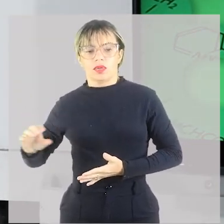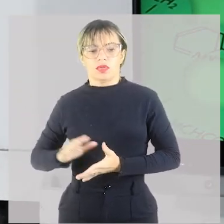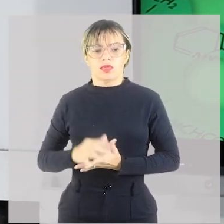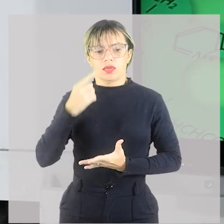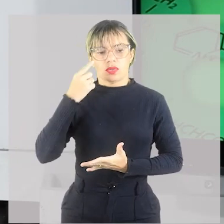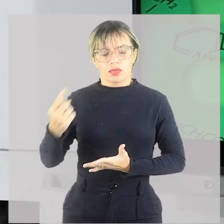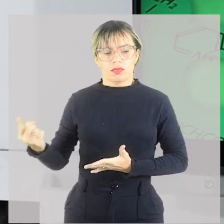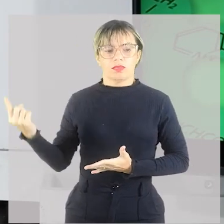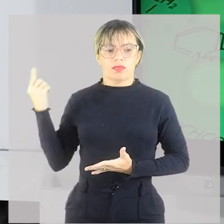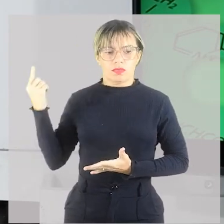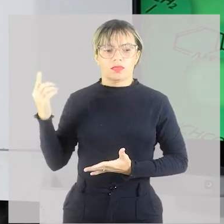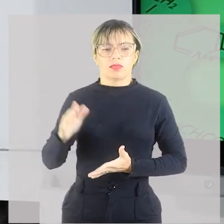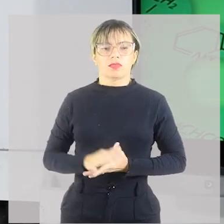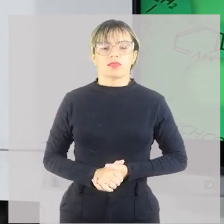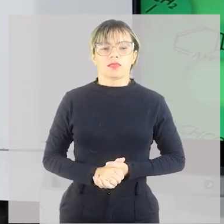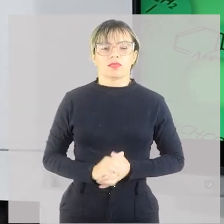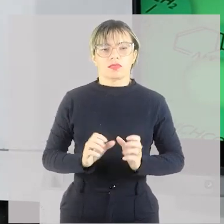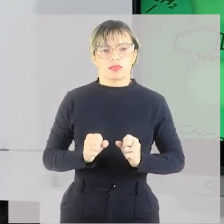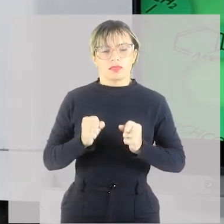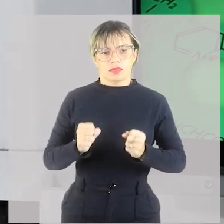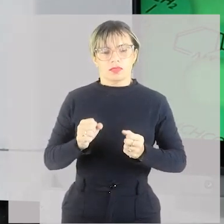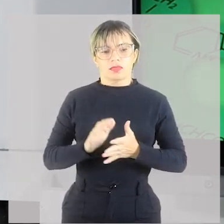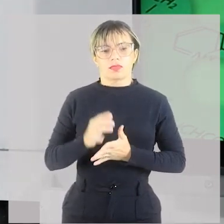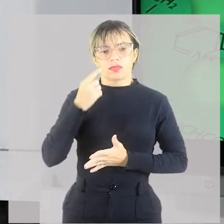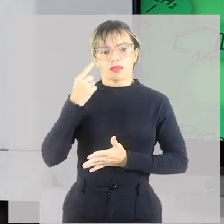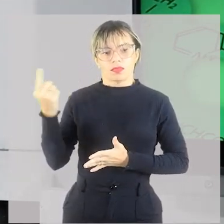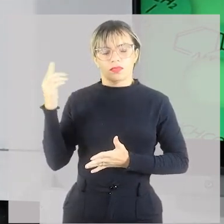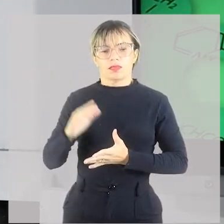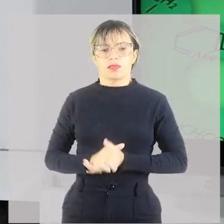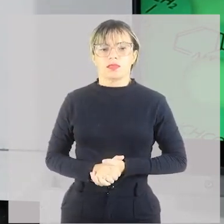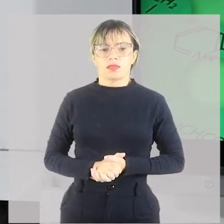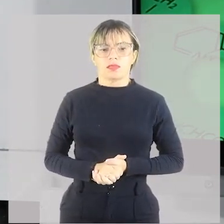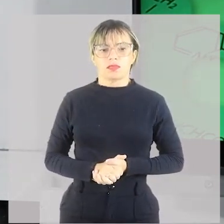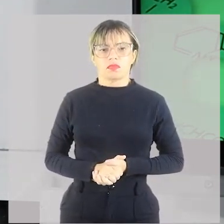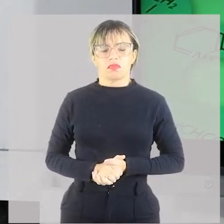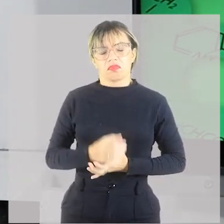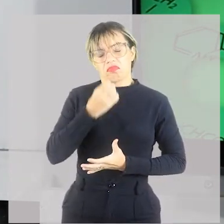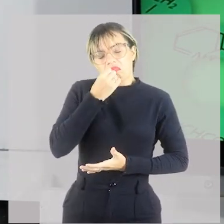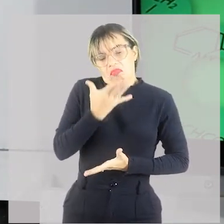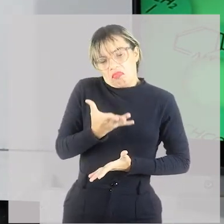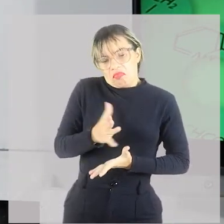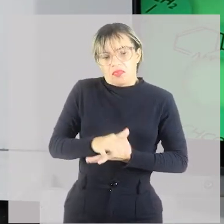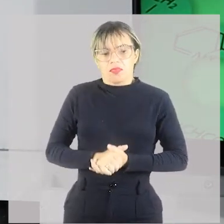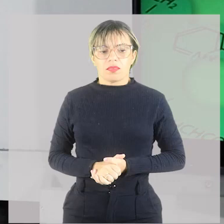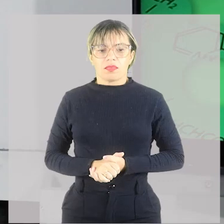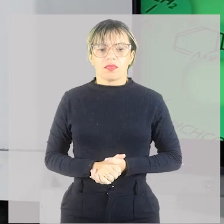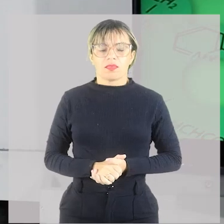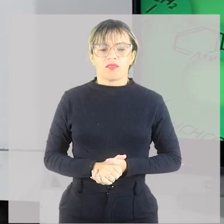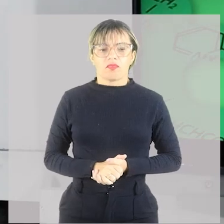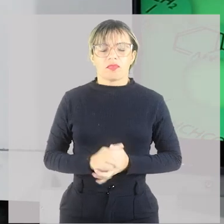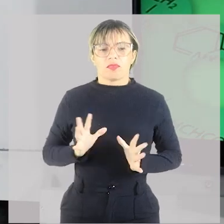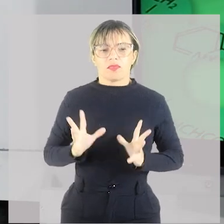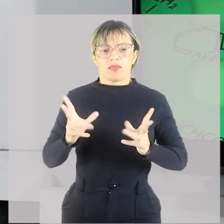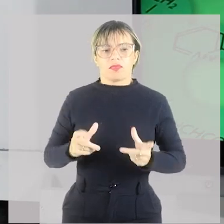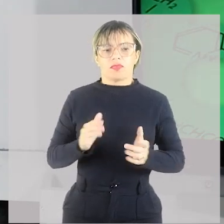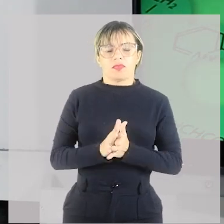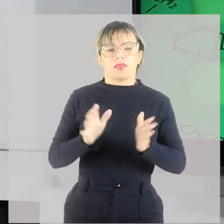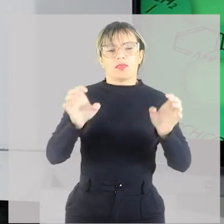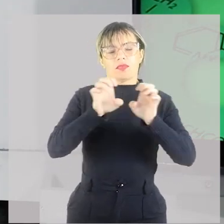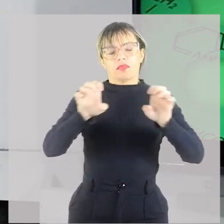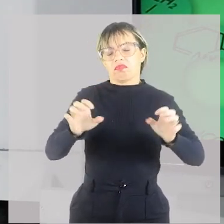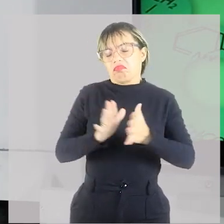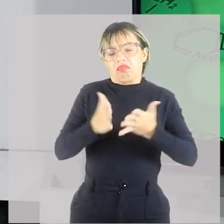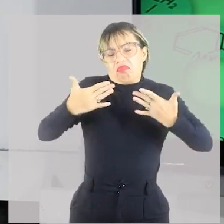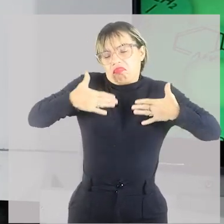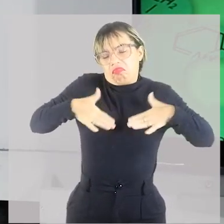Trans, but, 2, eno. Tá bom? Então vai de boa, né? Então todas as vezes que você tiver uma estrutura como essa, você vai